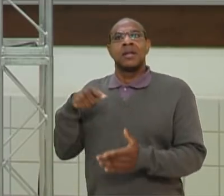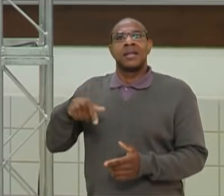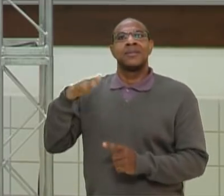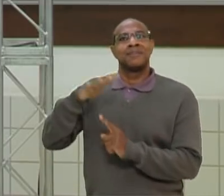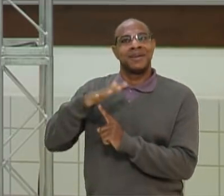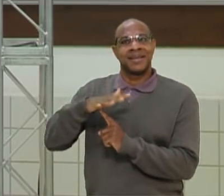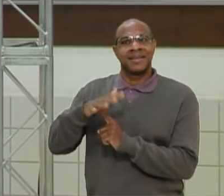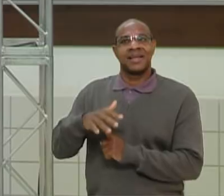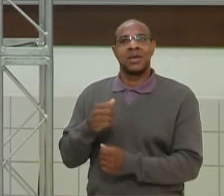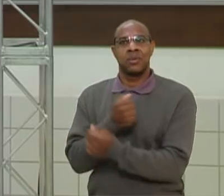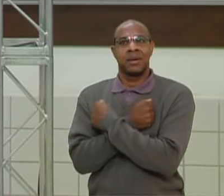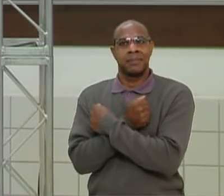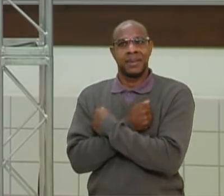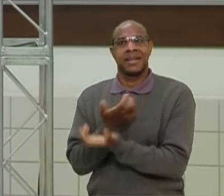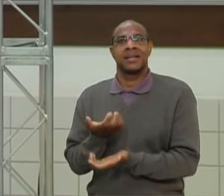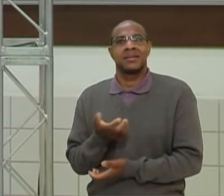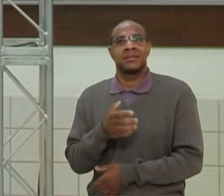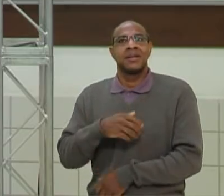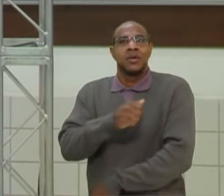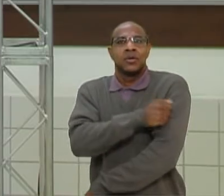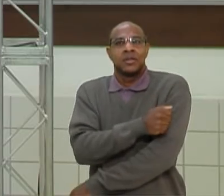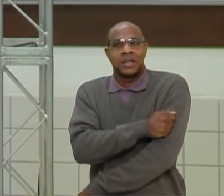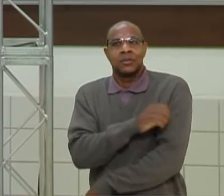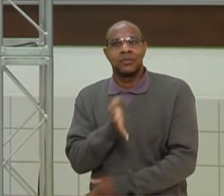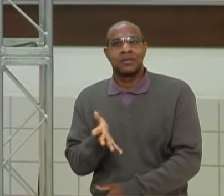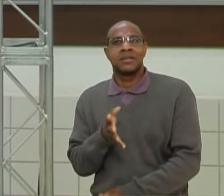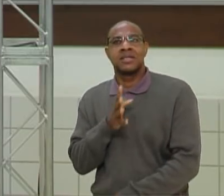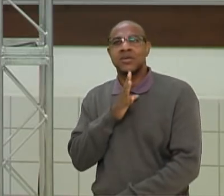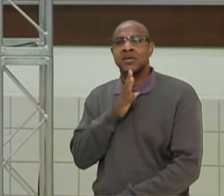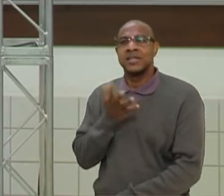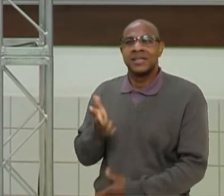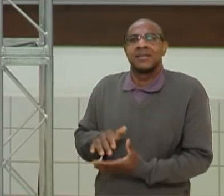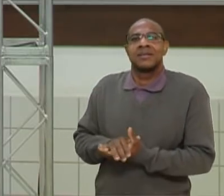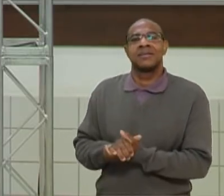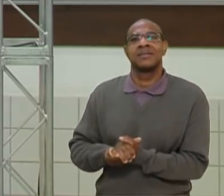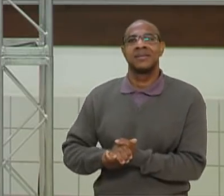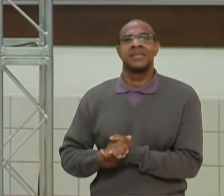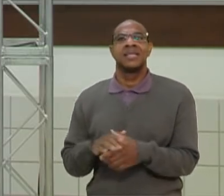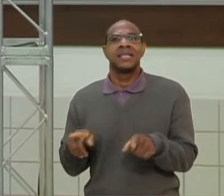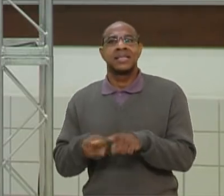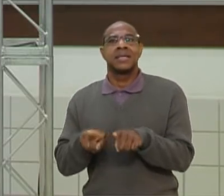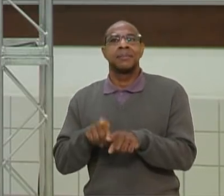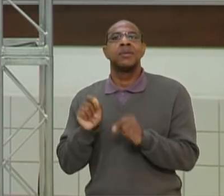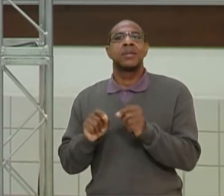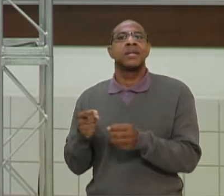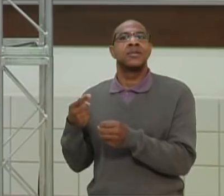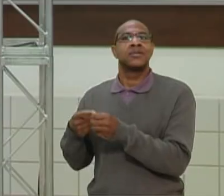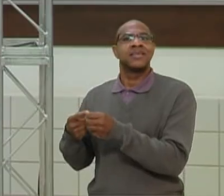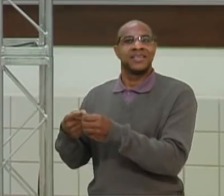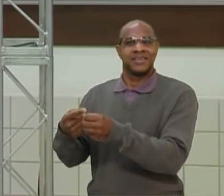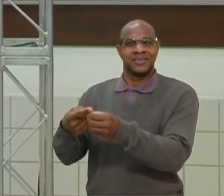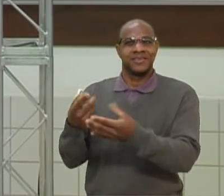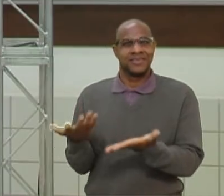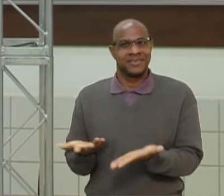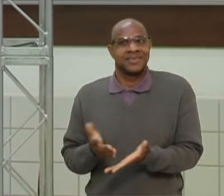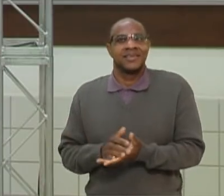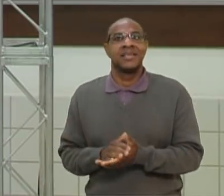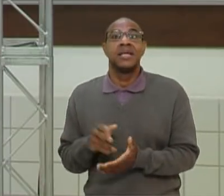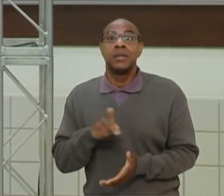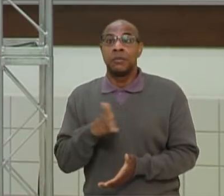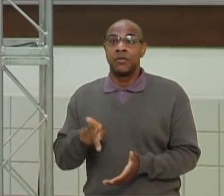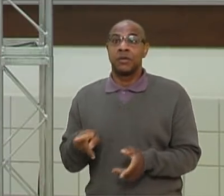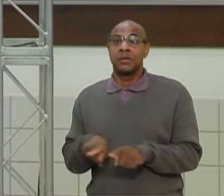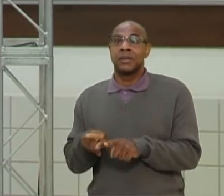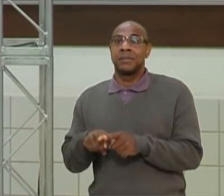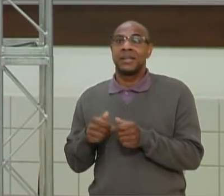também de todos os colégios que já trabalhei. Tem vários colegas aí no interior do Paraná que são professores e devem estar acompanhando a aula junto com os alunos, gente.